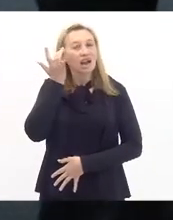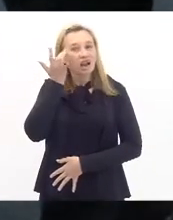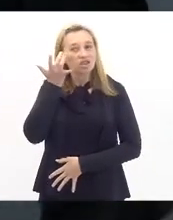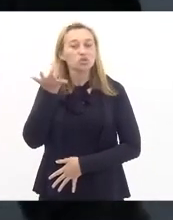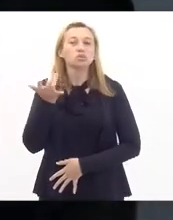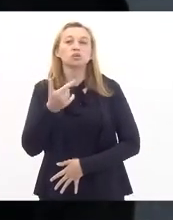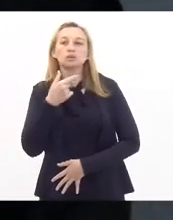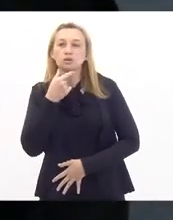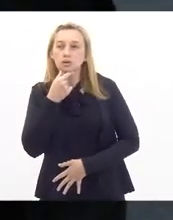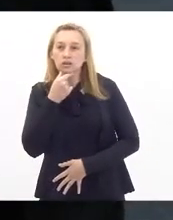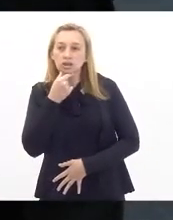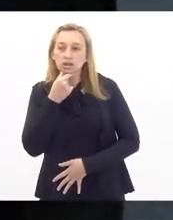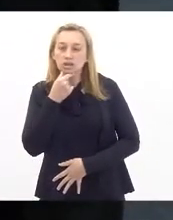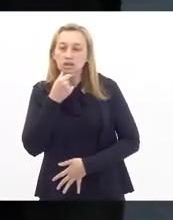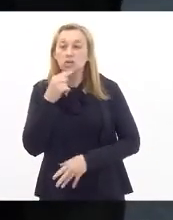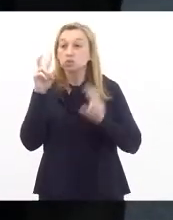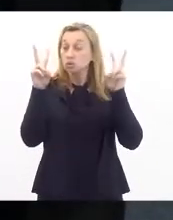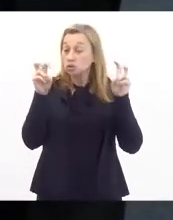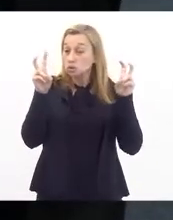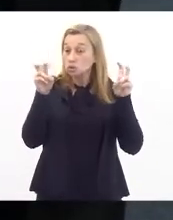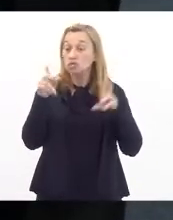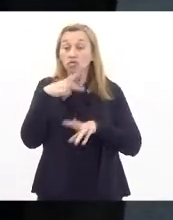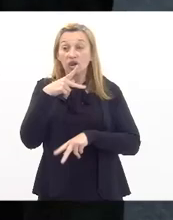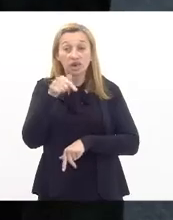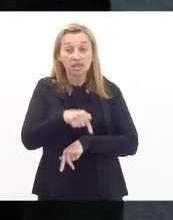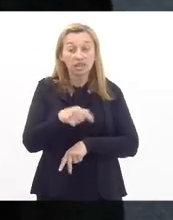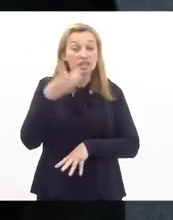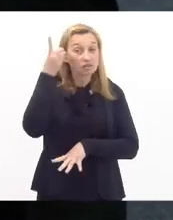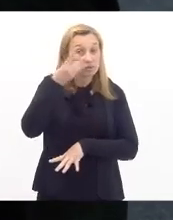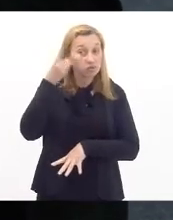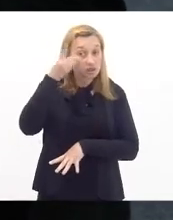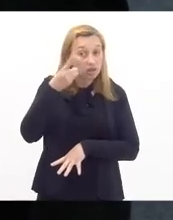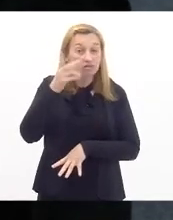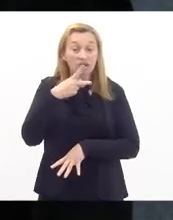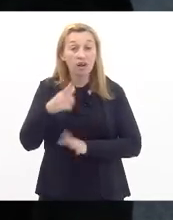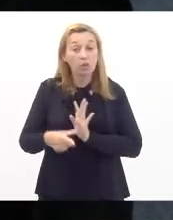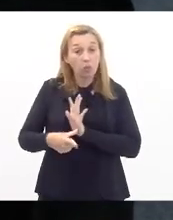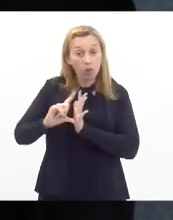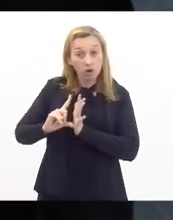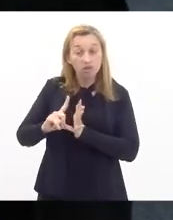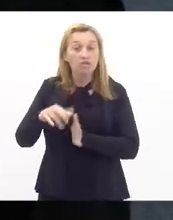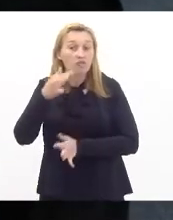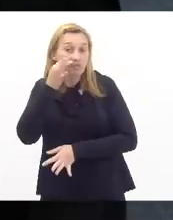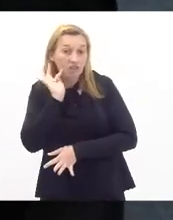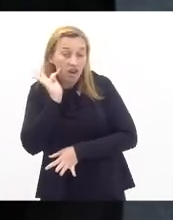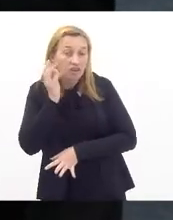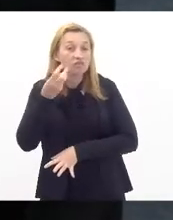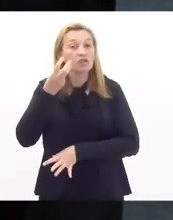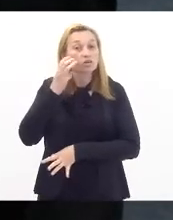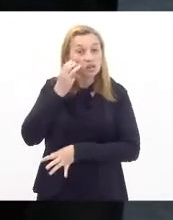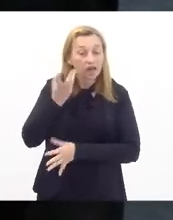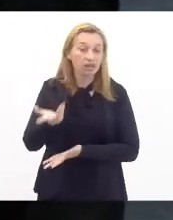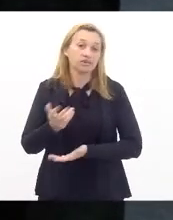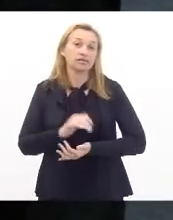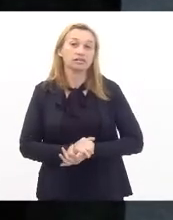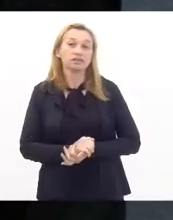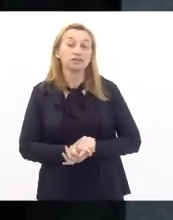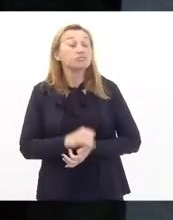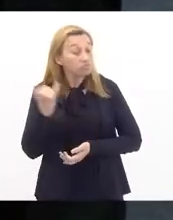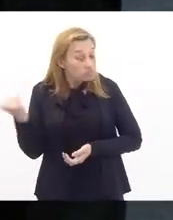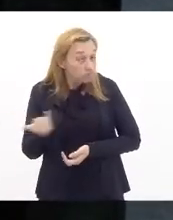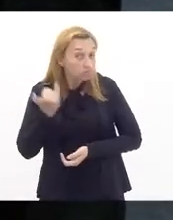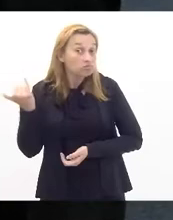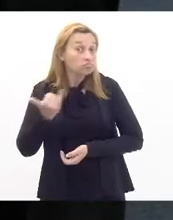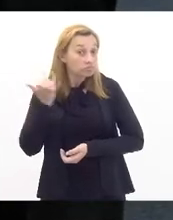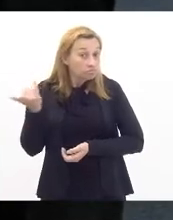as questões trazidas aqui pelos deputados que me antecederam Deputado Flávio Deputado waldeck são